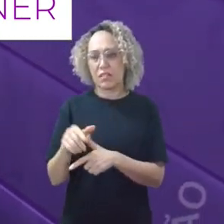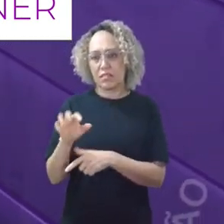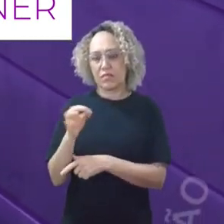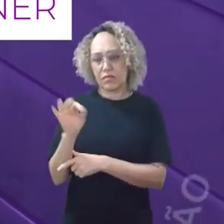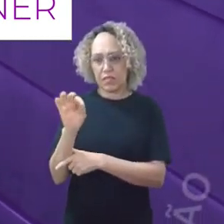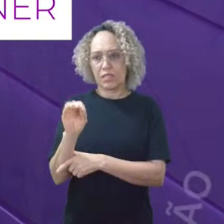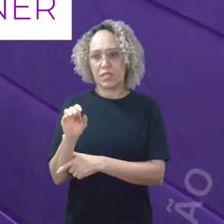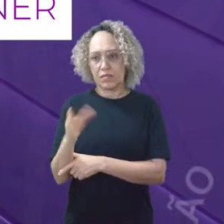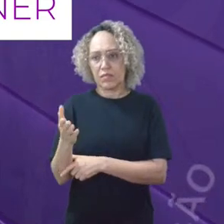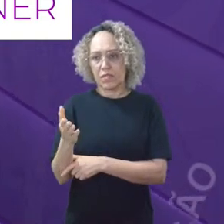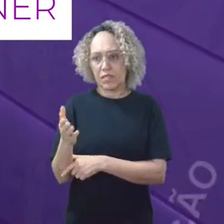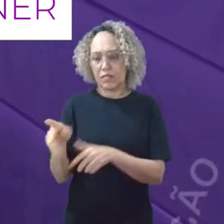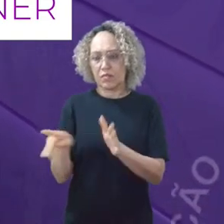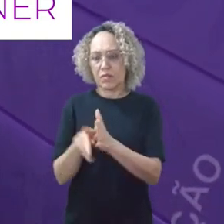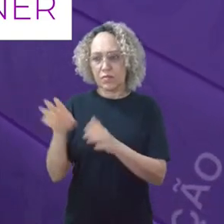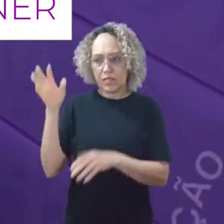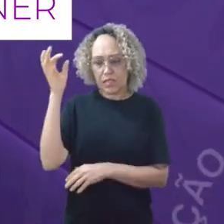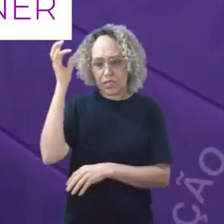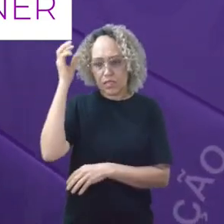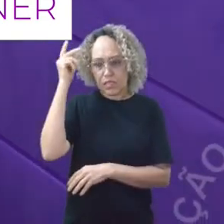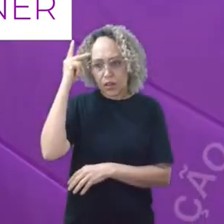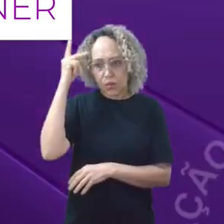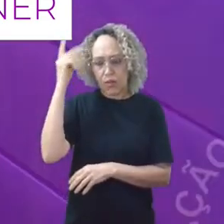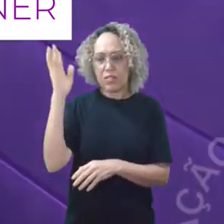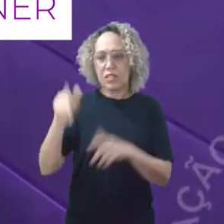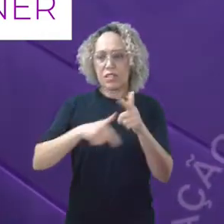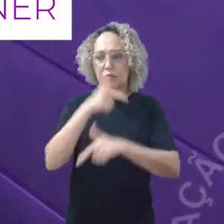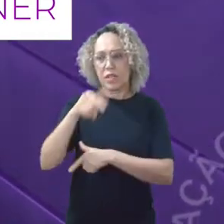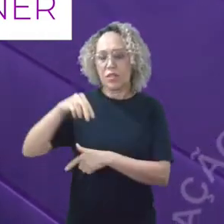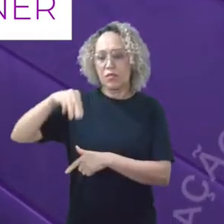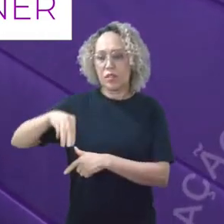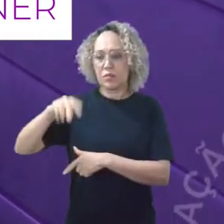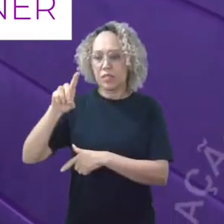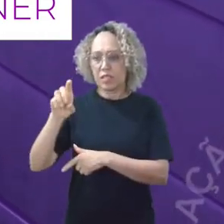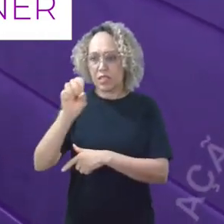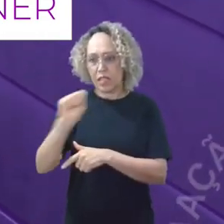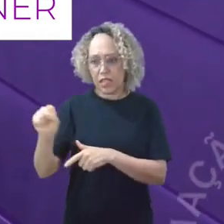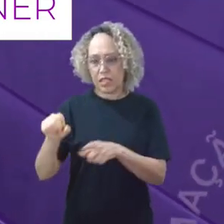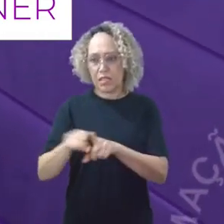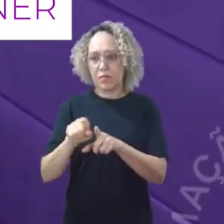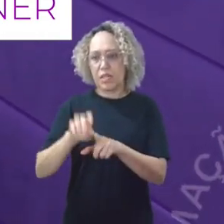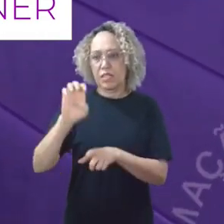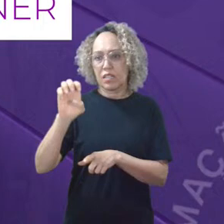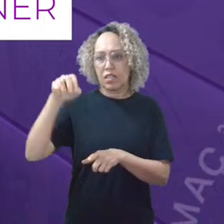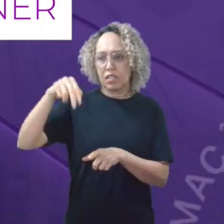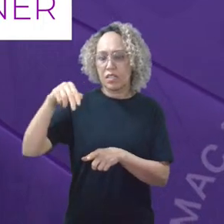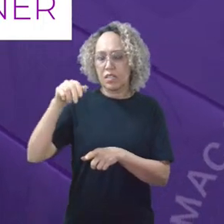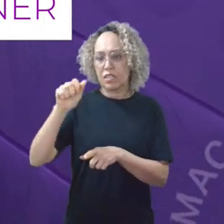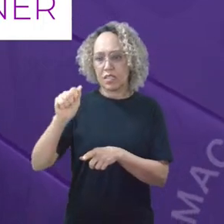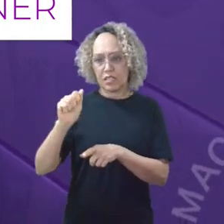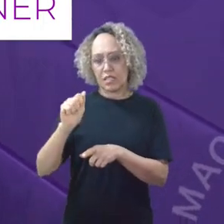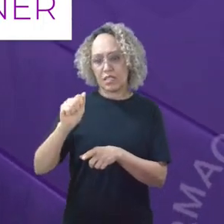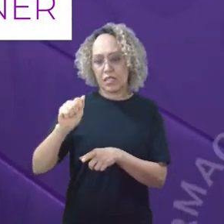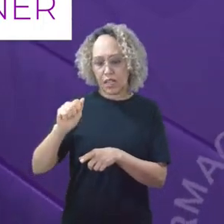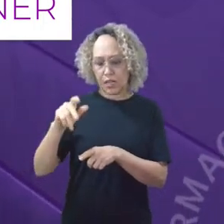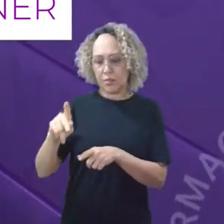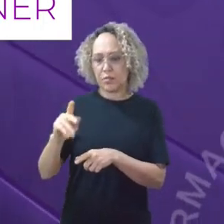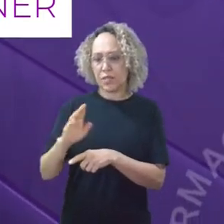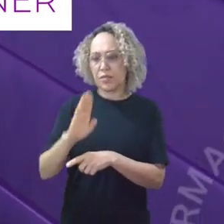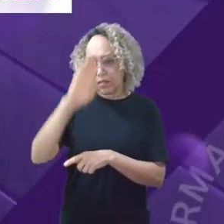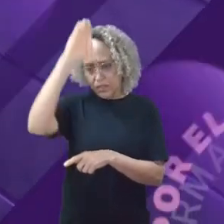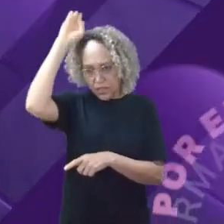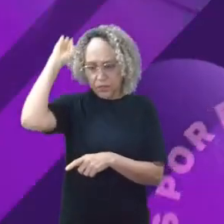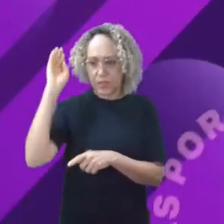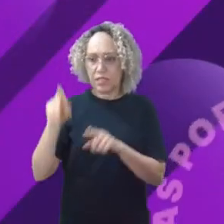Paulo. Já atuou no MDS, na ENAP e como professora da Escola de Ciências do Trabalho do